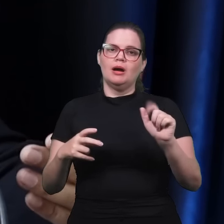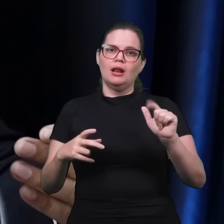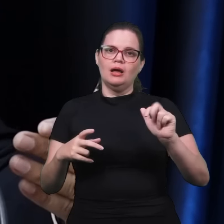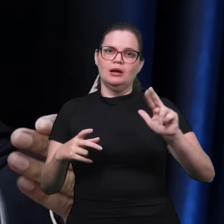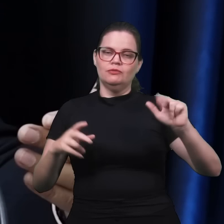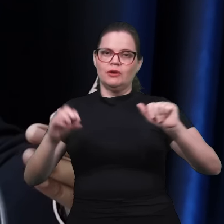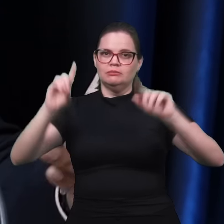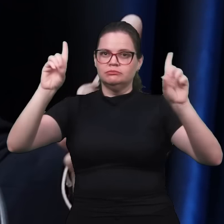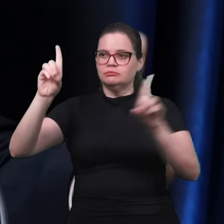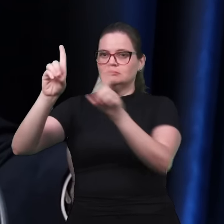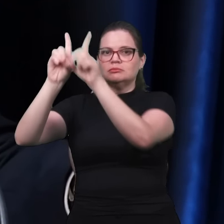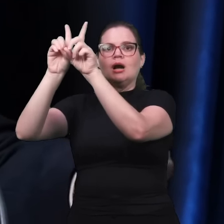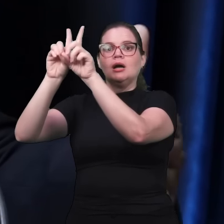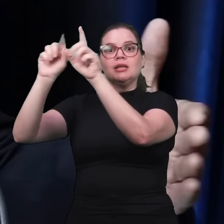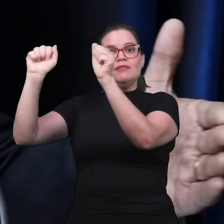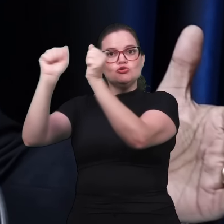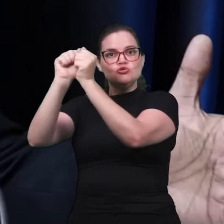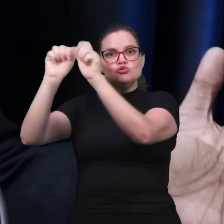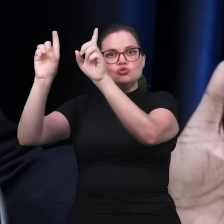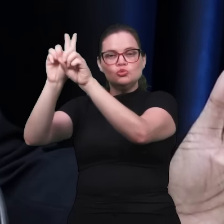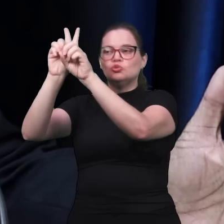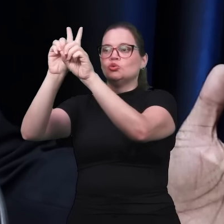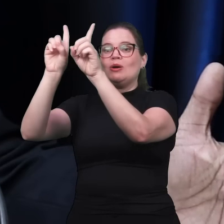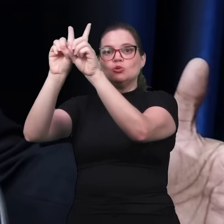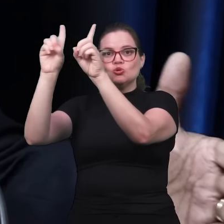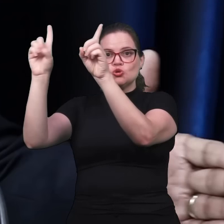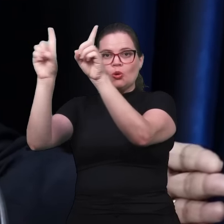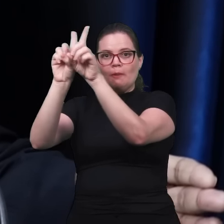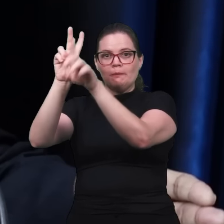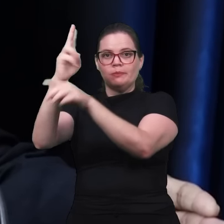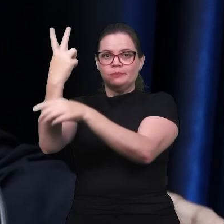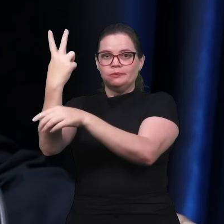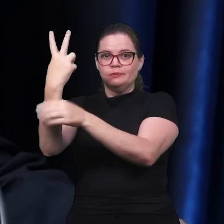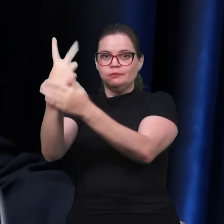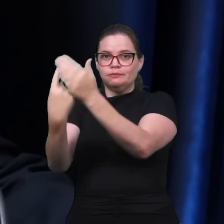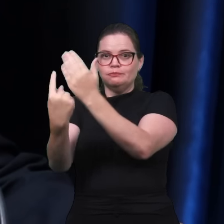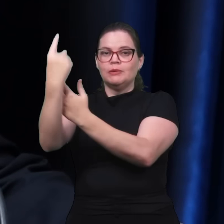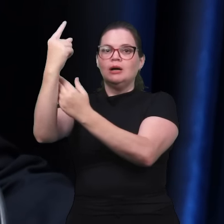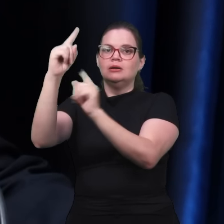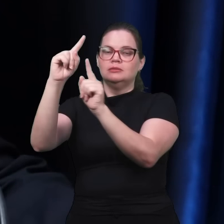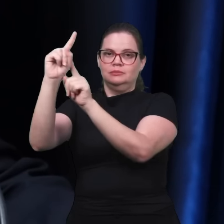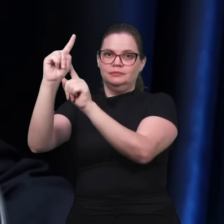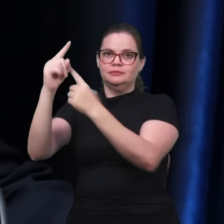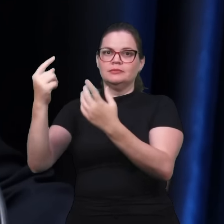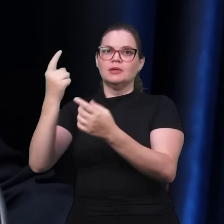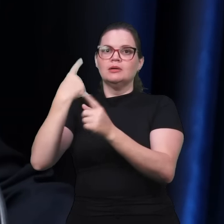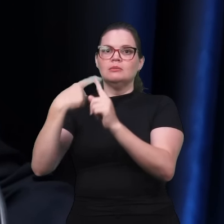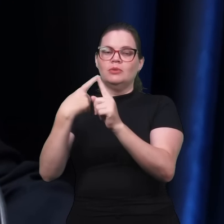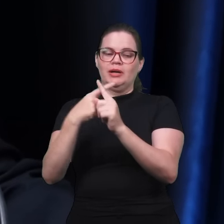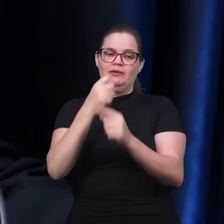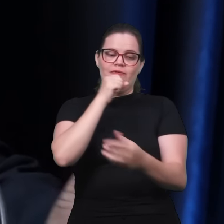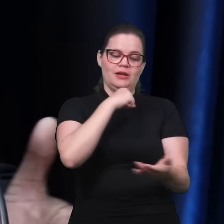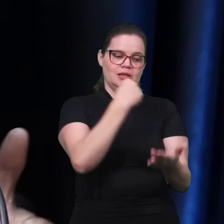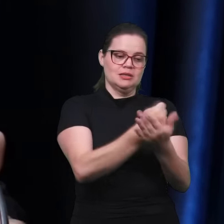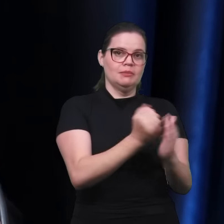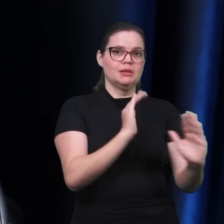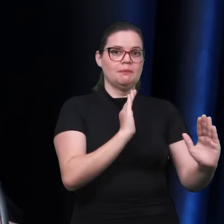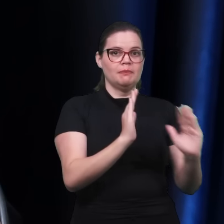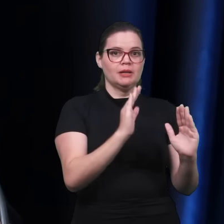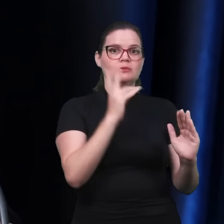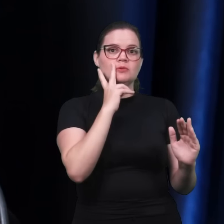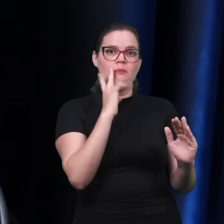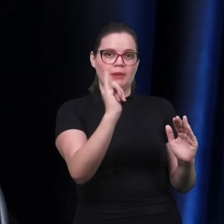de Jesus, né, o Velho Testamento, o período do Pai, o ministério de Jesus, o período do Filho, a